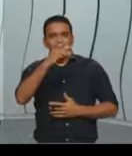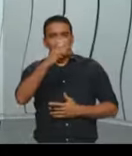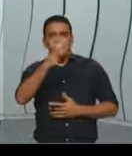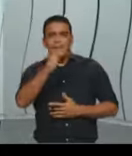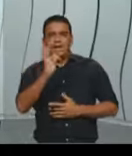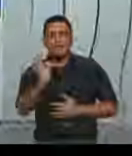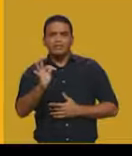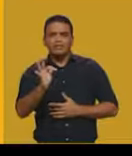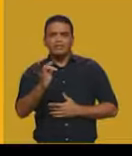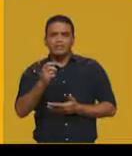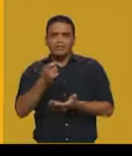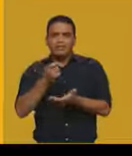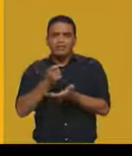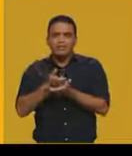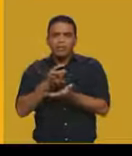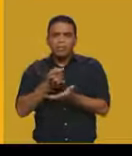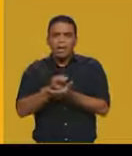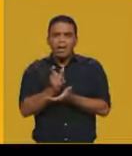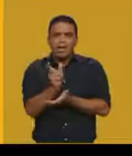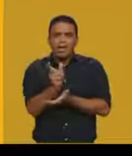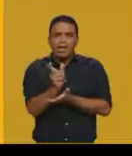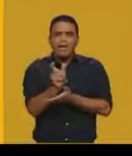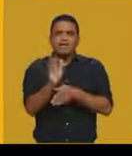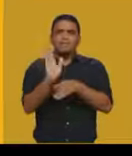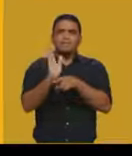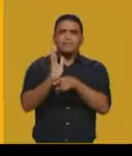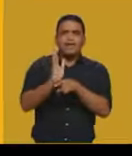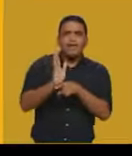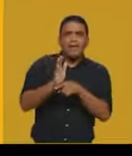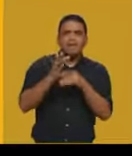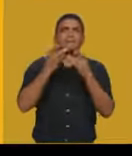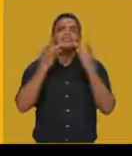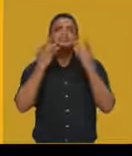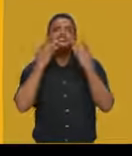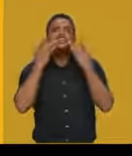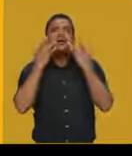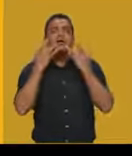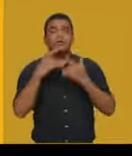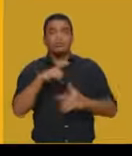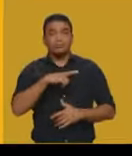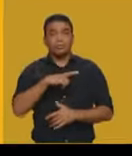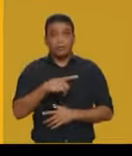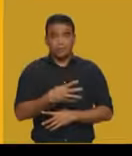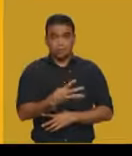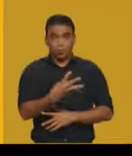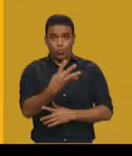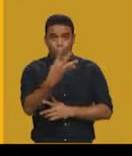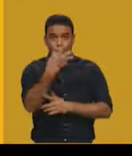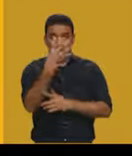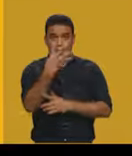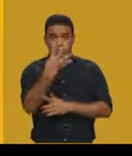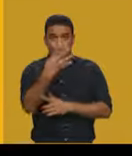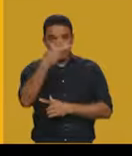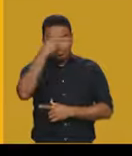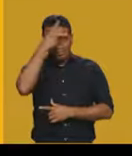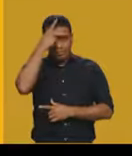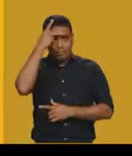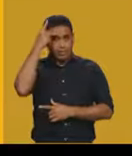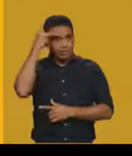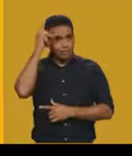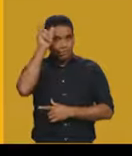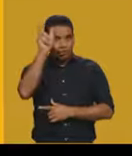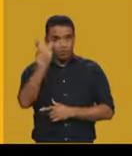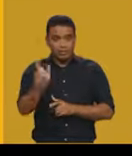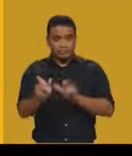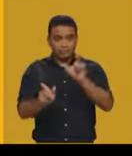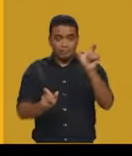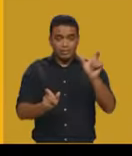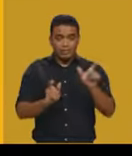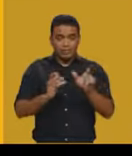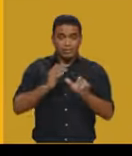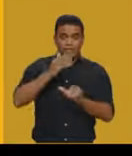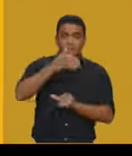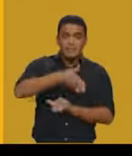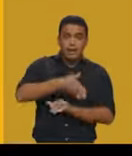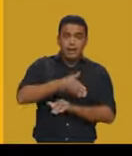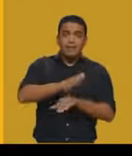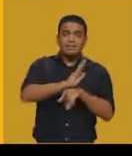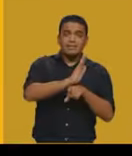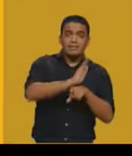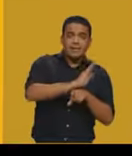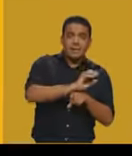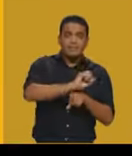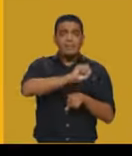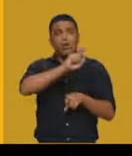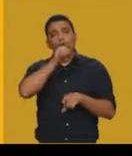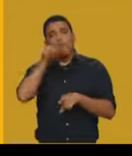para o cinema e teatro. Aí nós temos 4 pessoas para irem ou ao cinema ou ao teatro. Tem